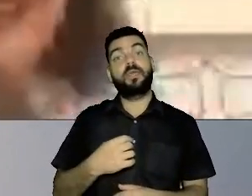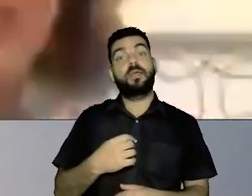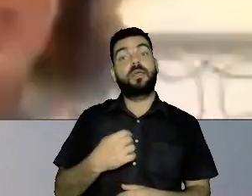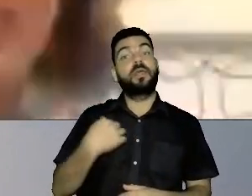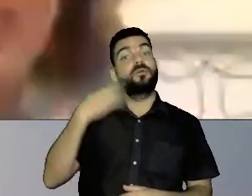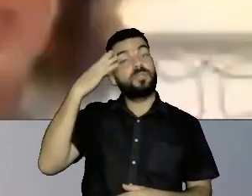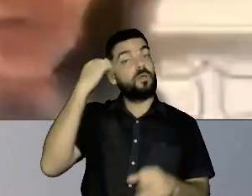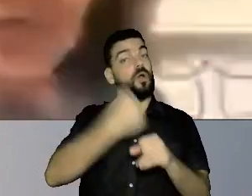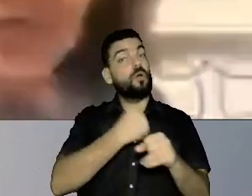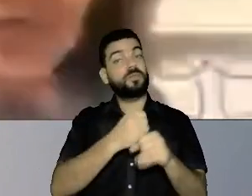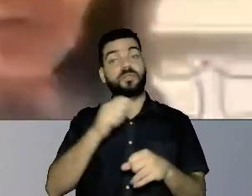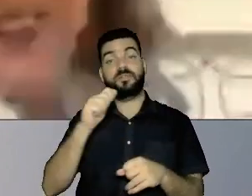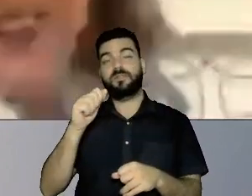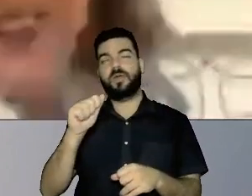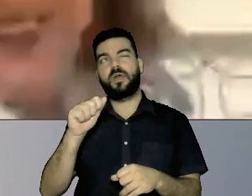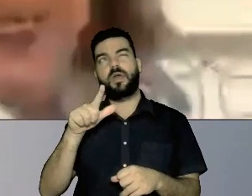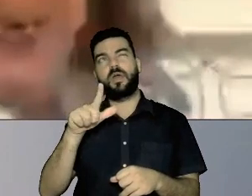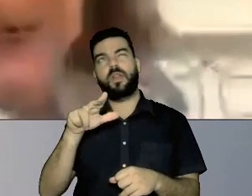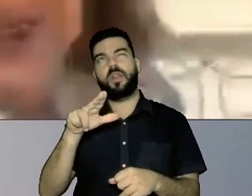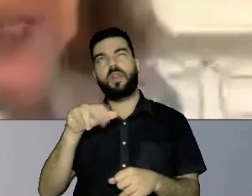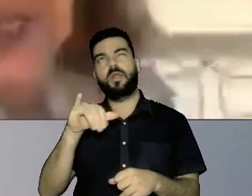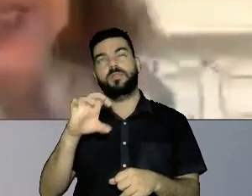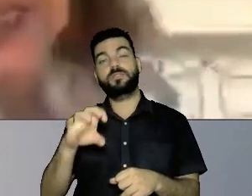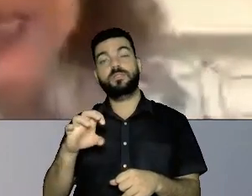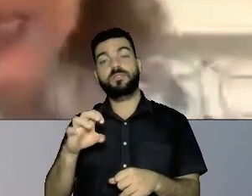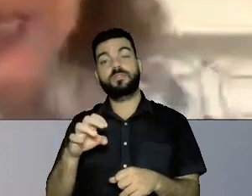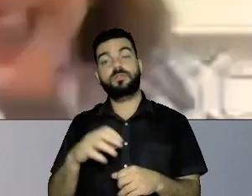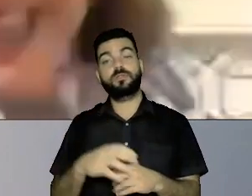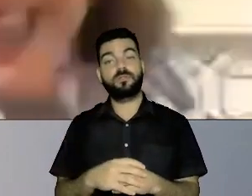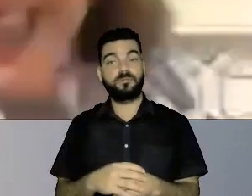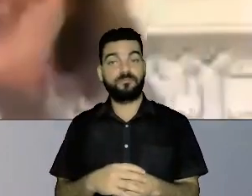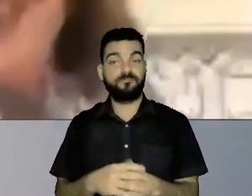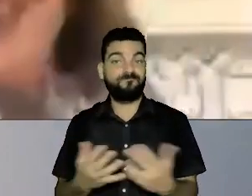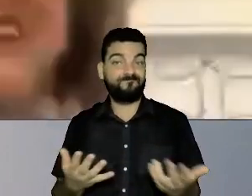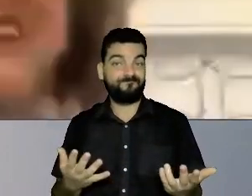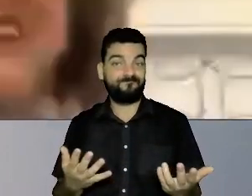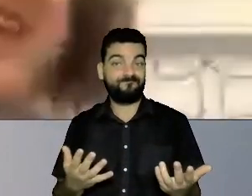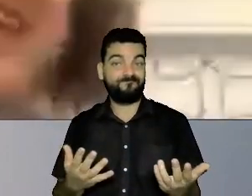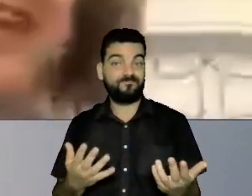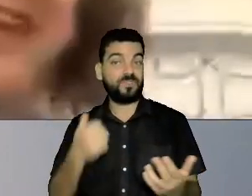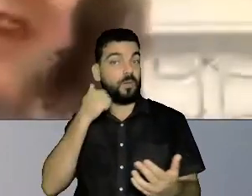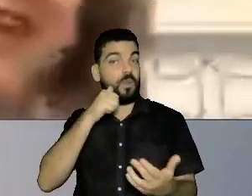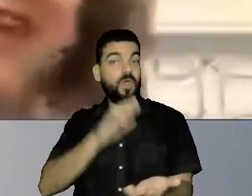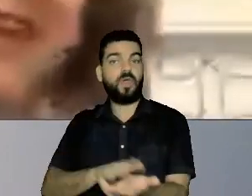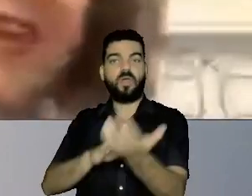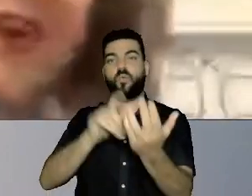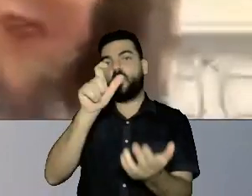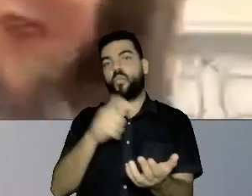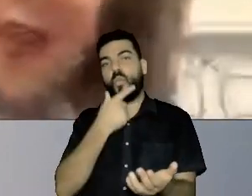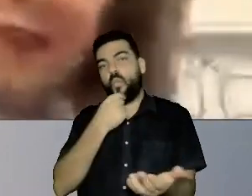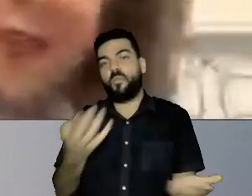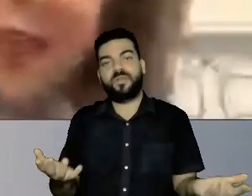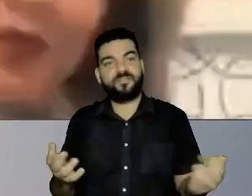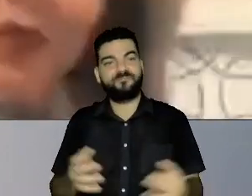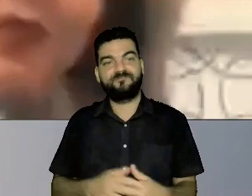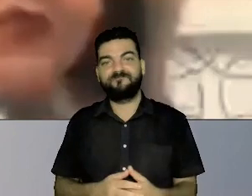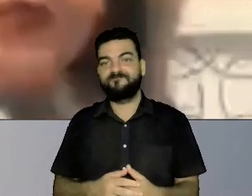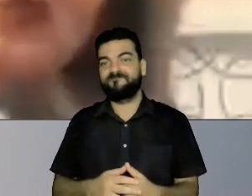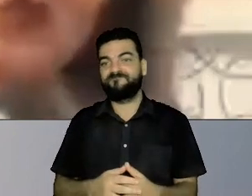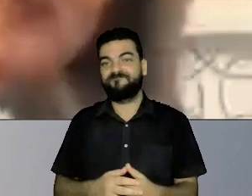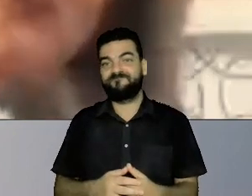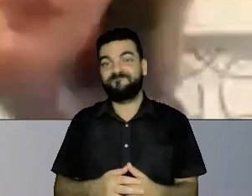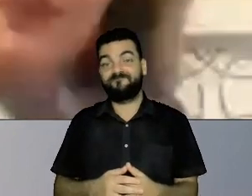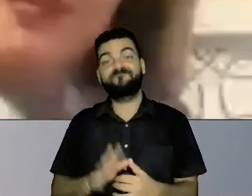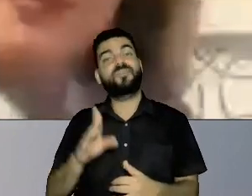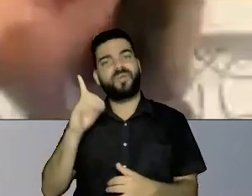tem ali na frente do MASP já é do Assis Chateaubriand, que ela faz a homenagem. Então, é um desafio,